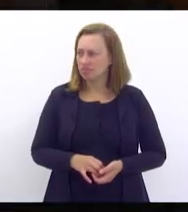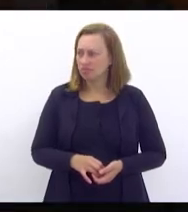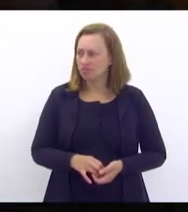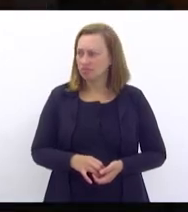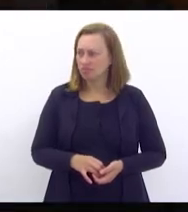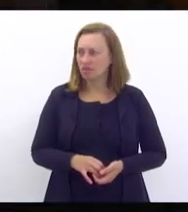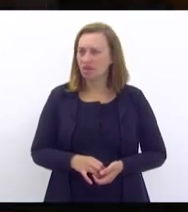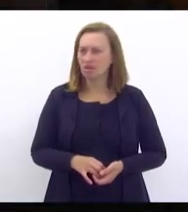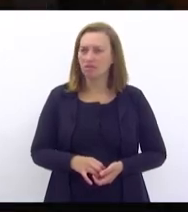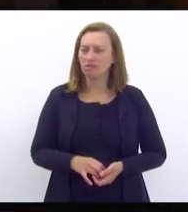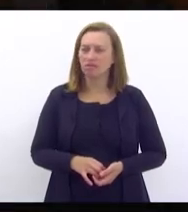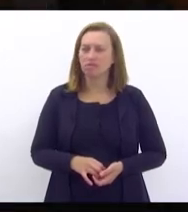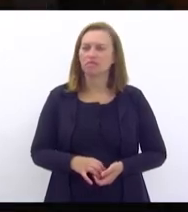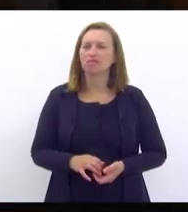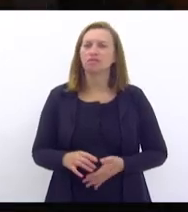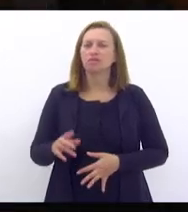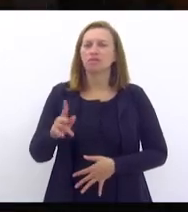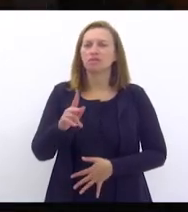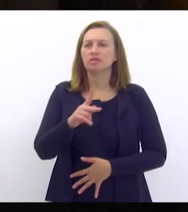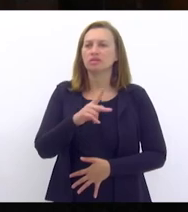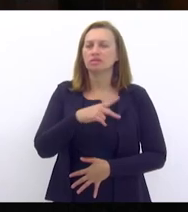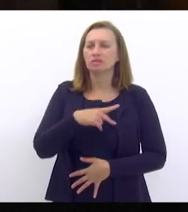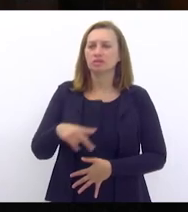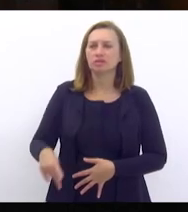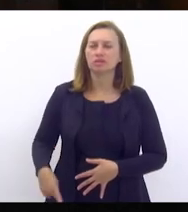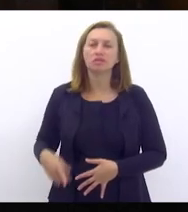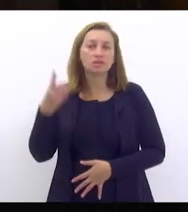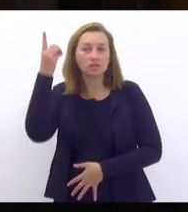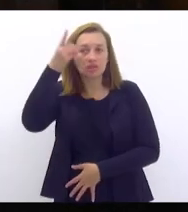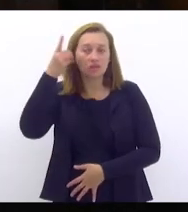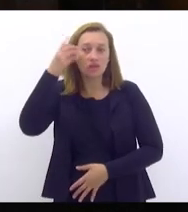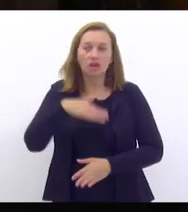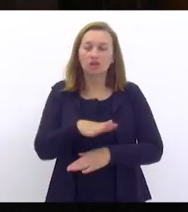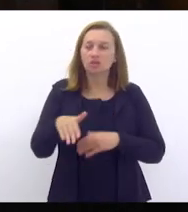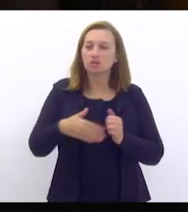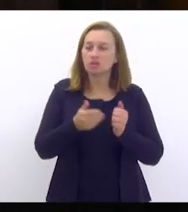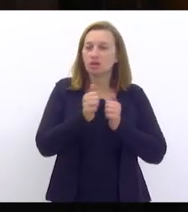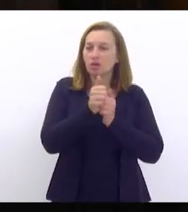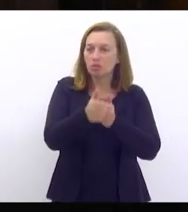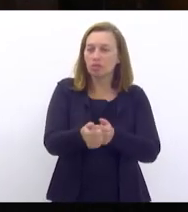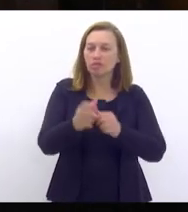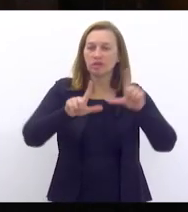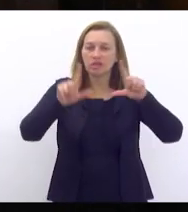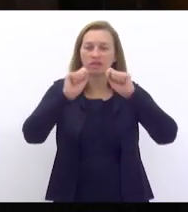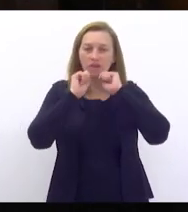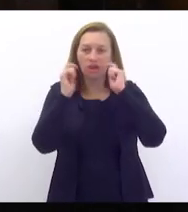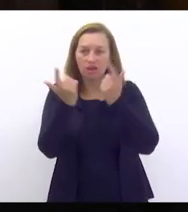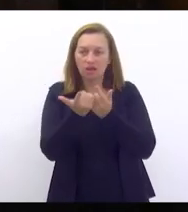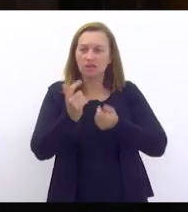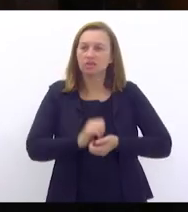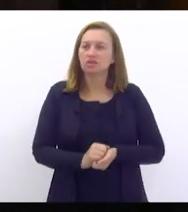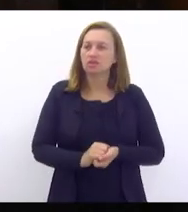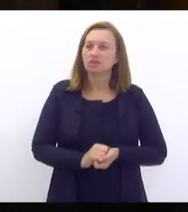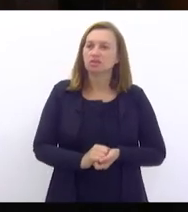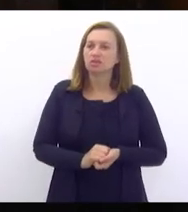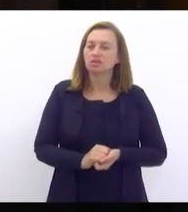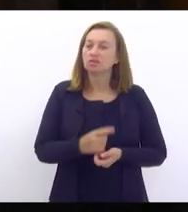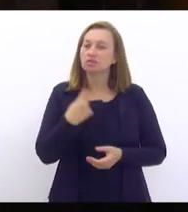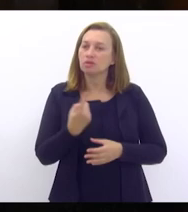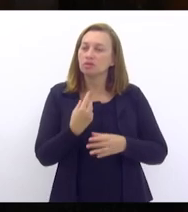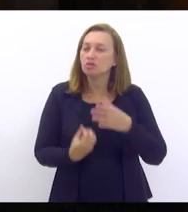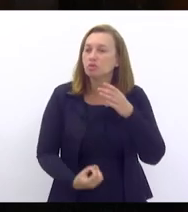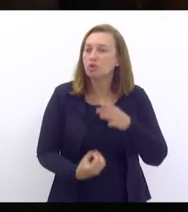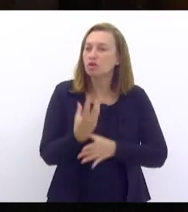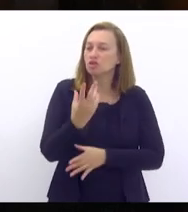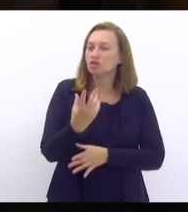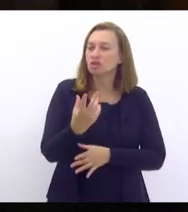Senhora presidenta, deputados e deputadas, todos que nos acompanham pela TV Alerj, Nosso projeto que cria o programa